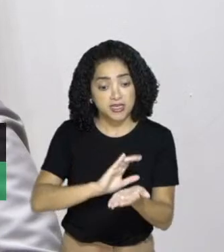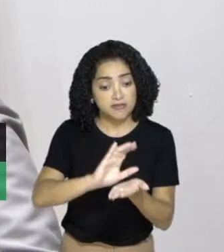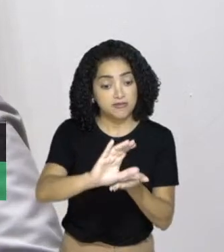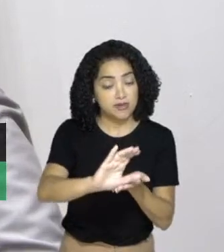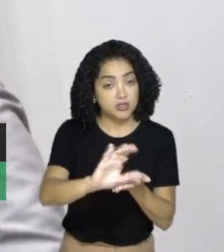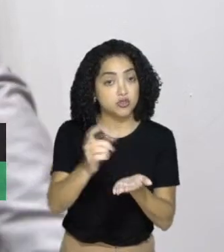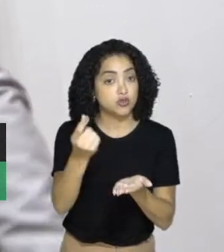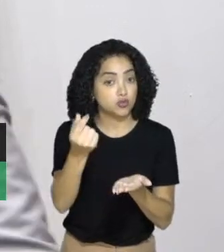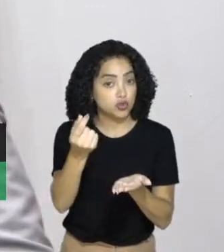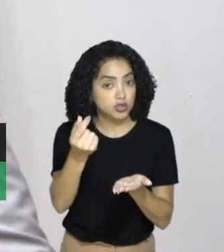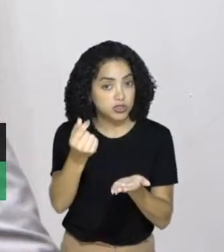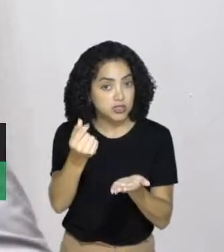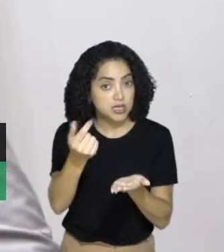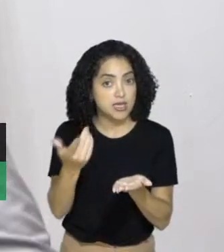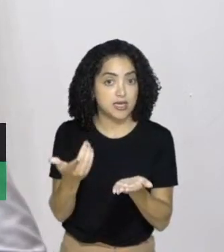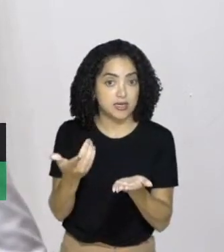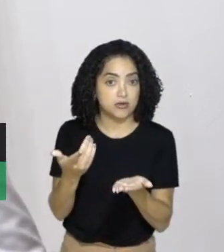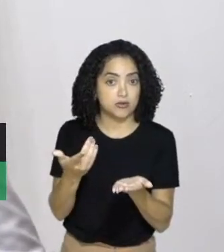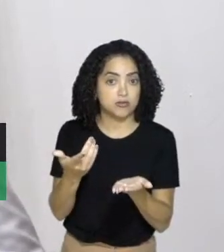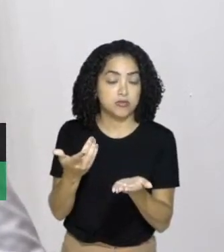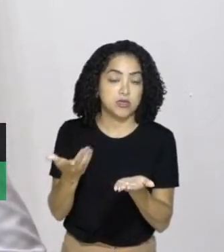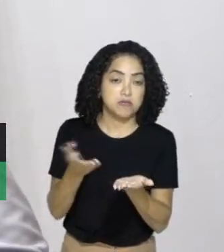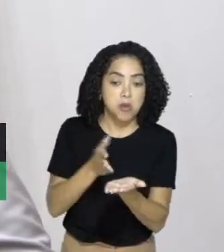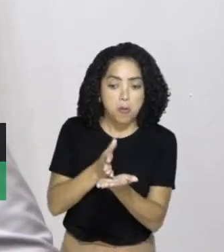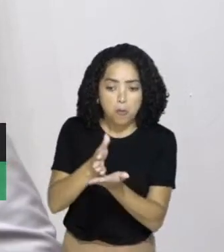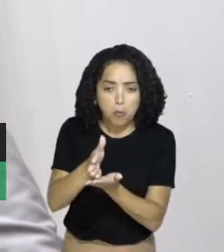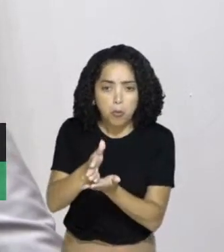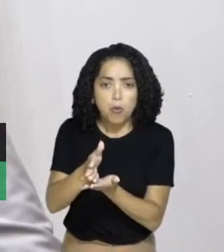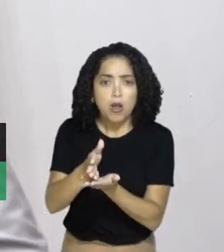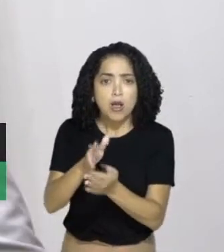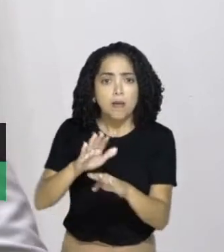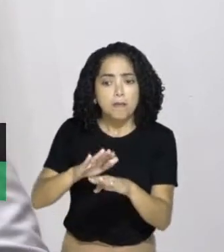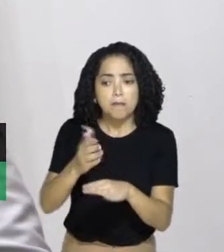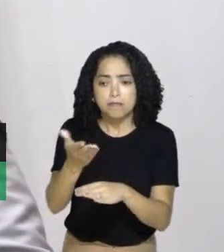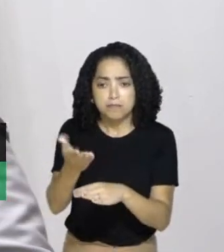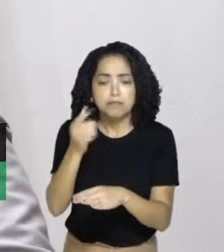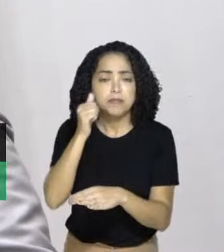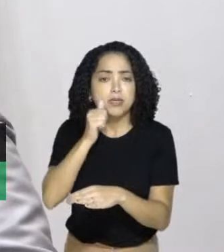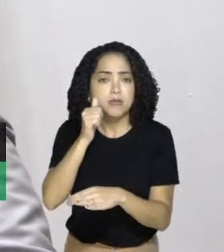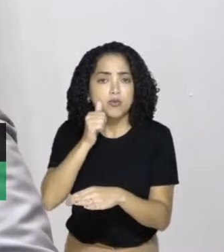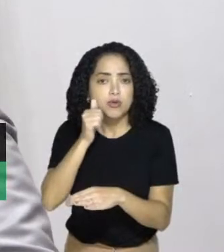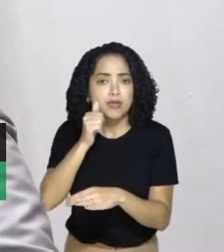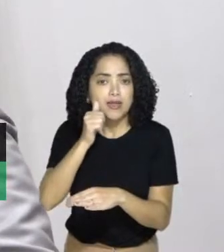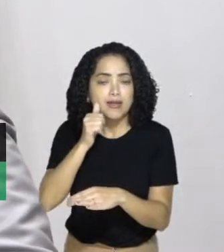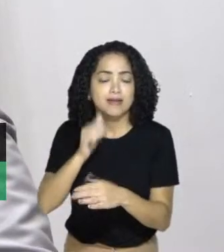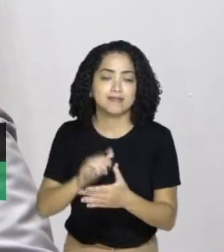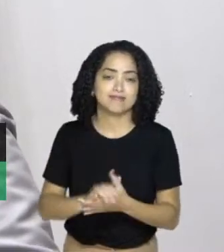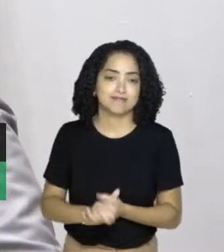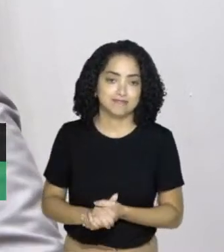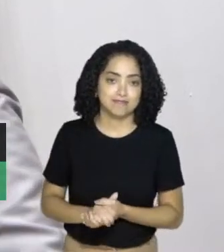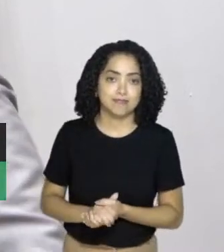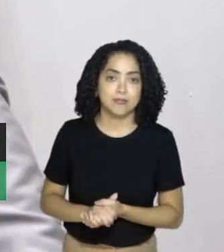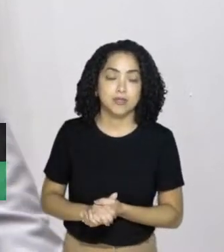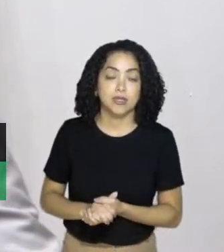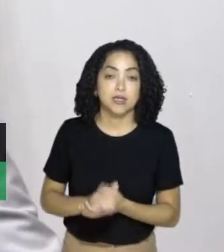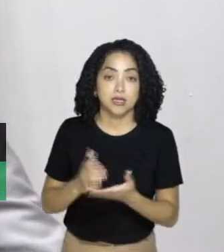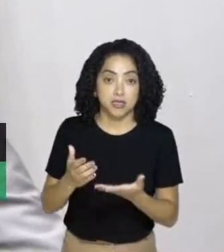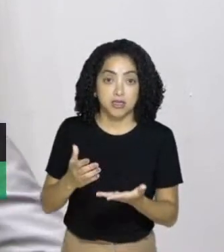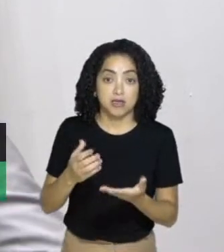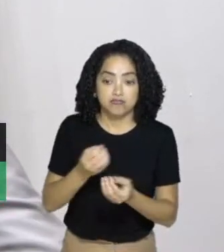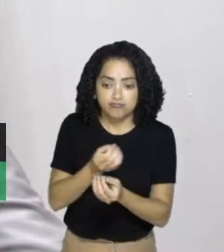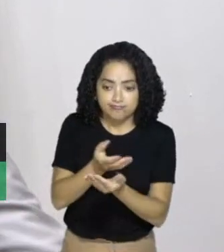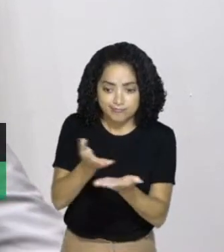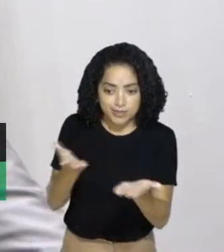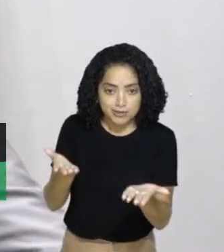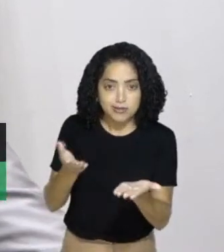em uma linha de crédito para a mulher, como o nosso governador fez semana passada. Ele estendeu o crédito às mulheres.